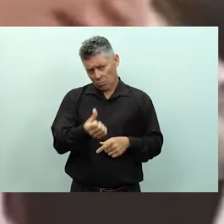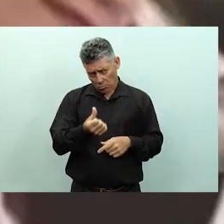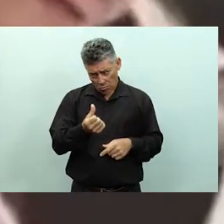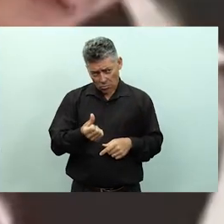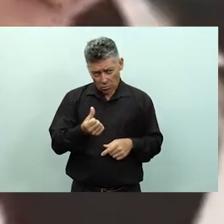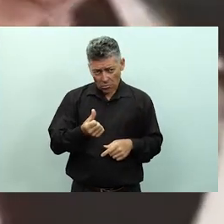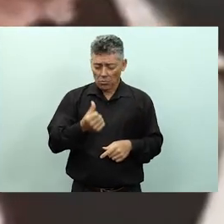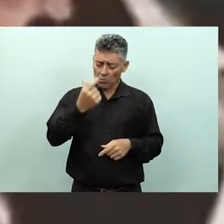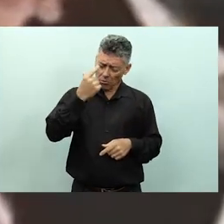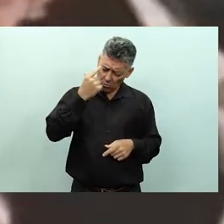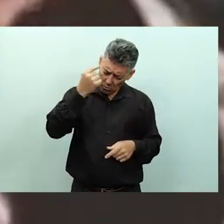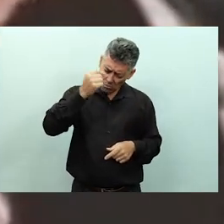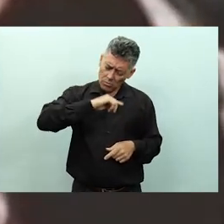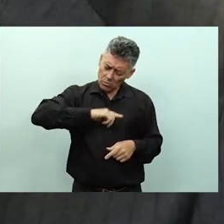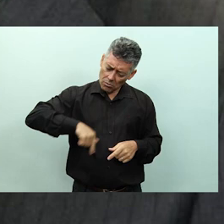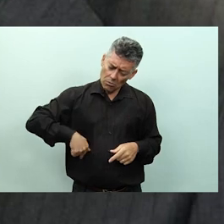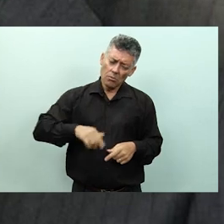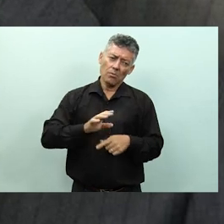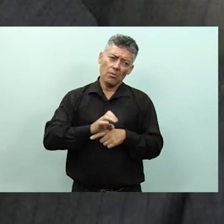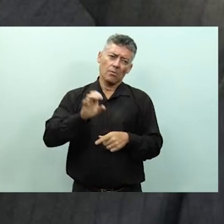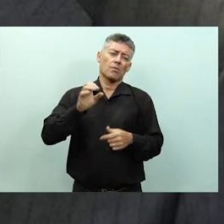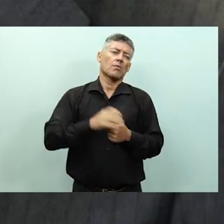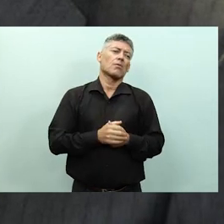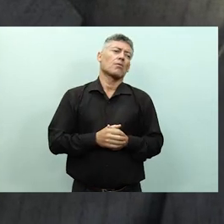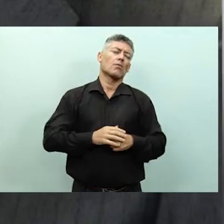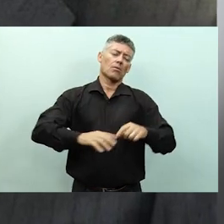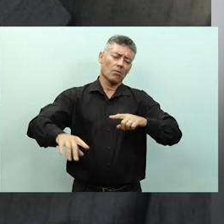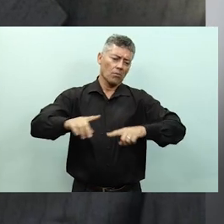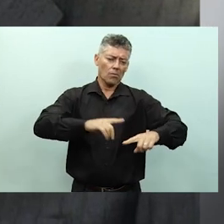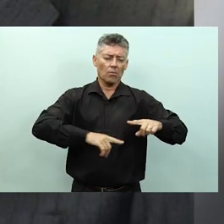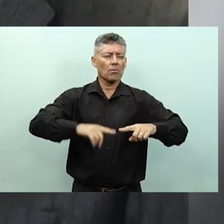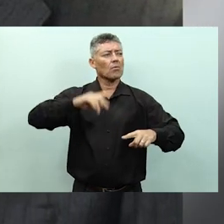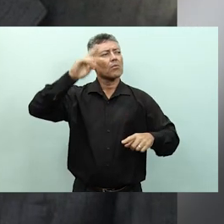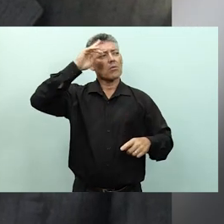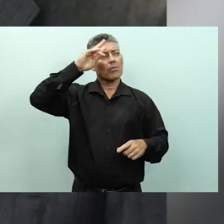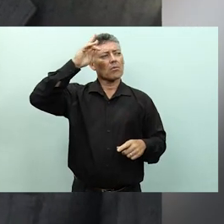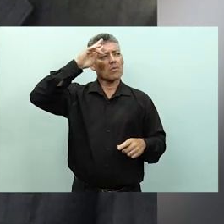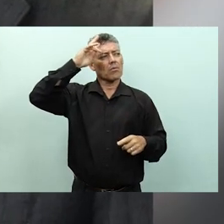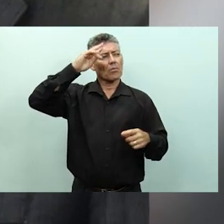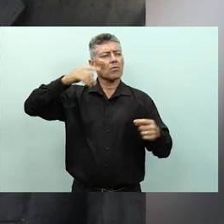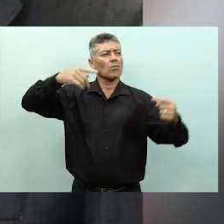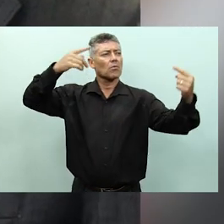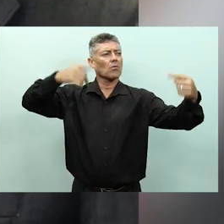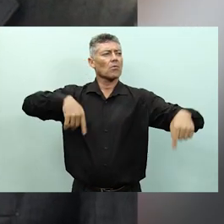foi reeleita governadora do estado, em disputa histórica